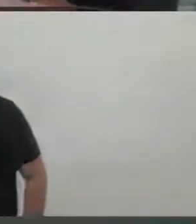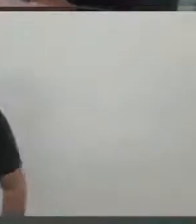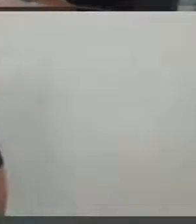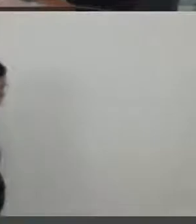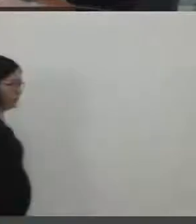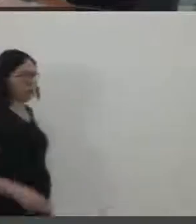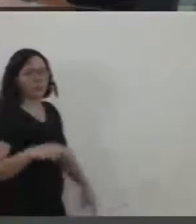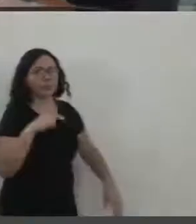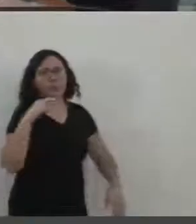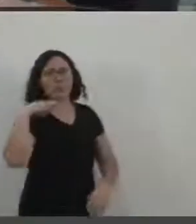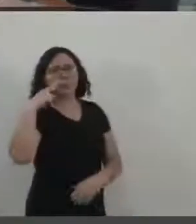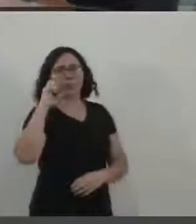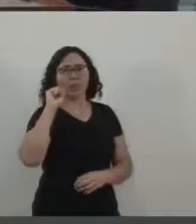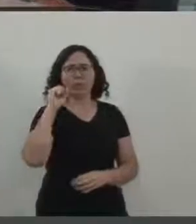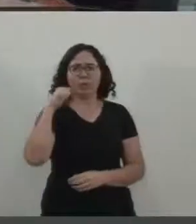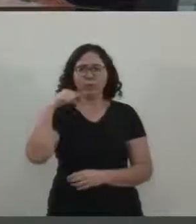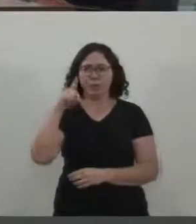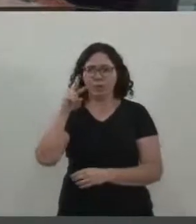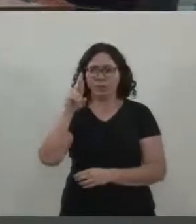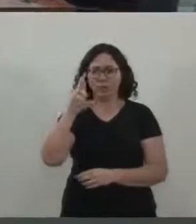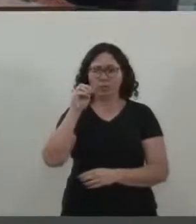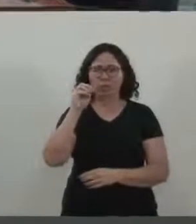Vereador Sandro Rebeca.